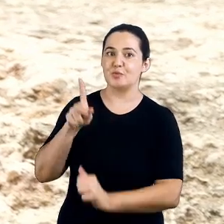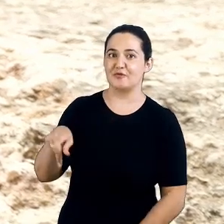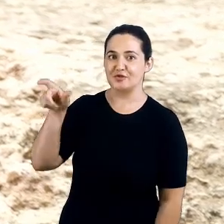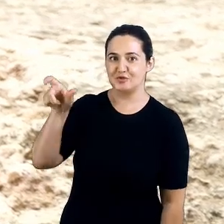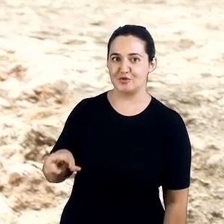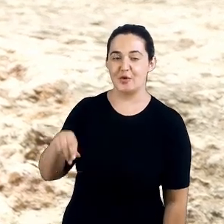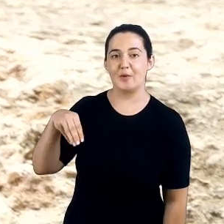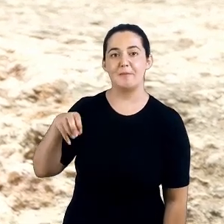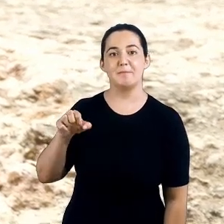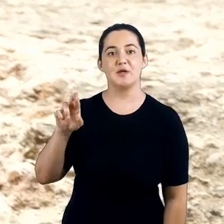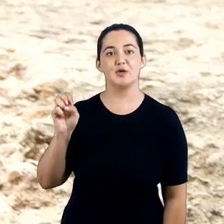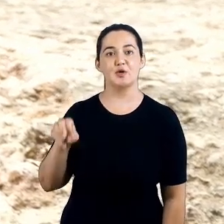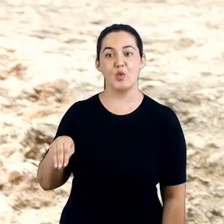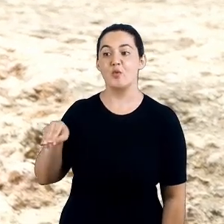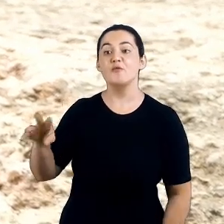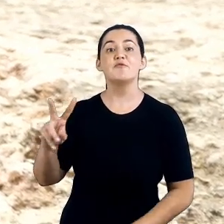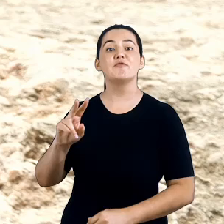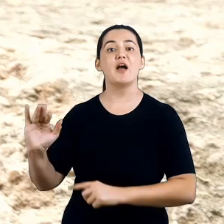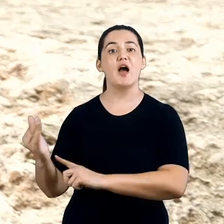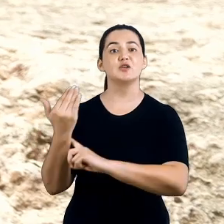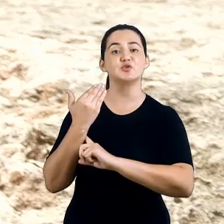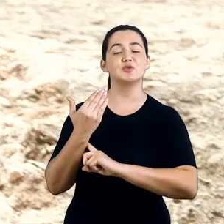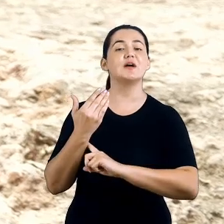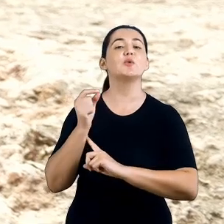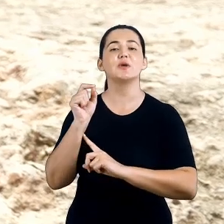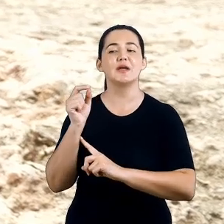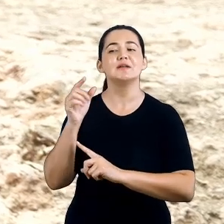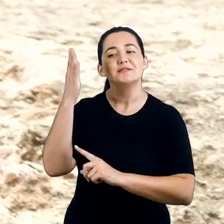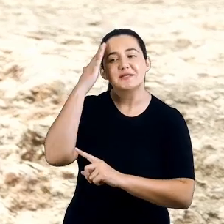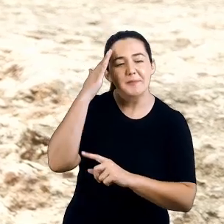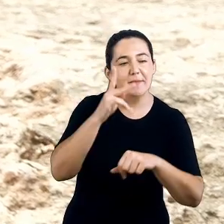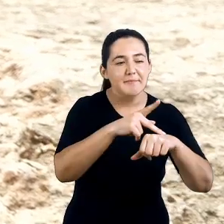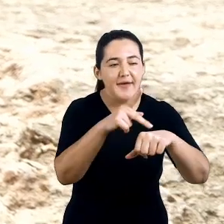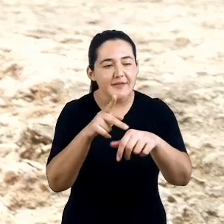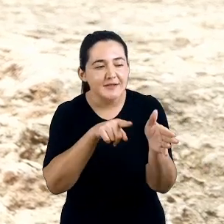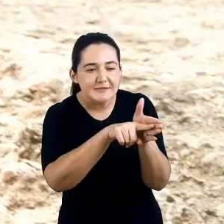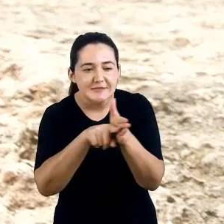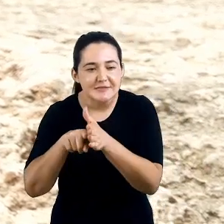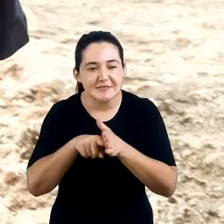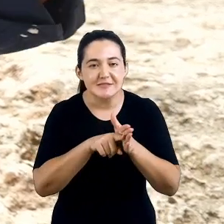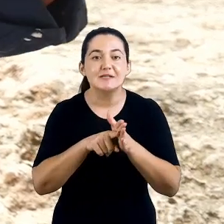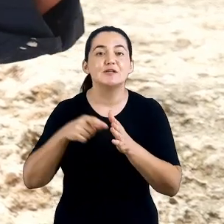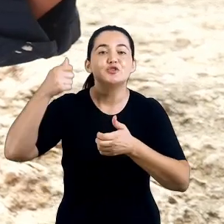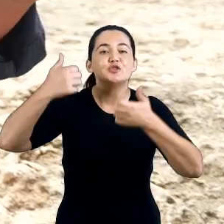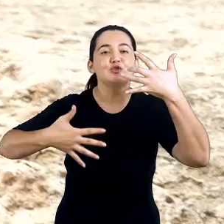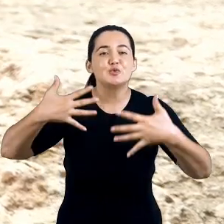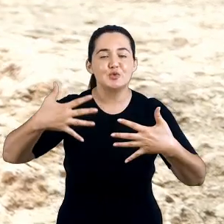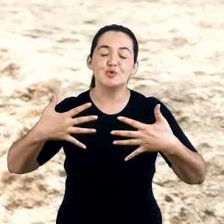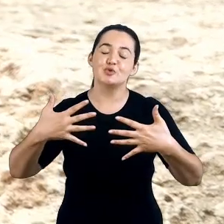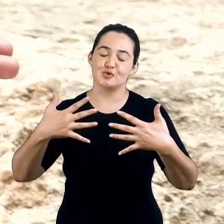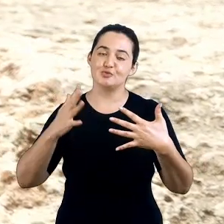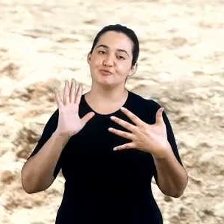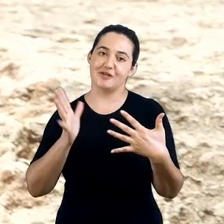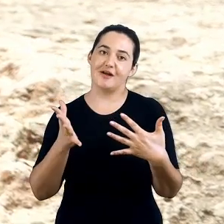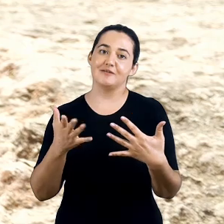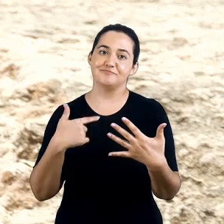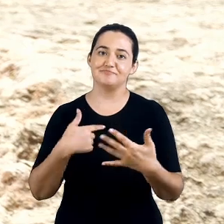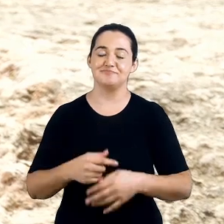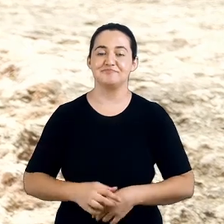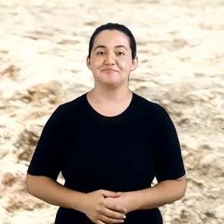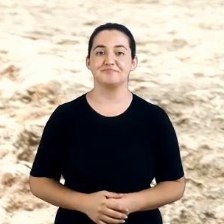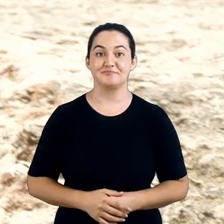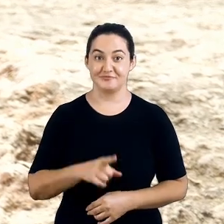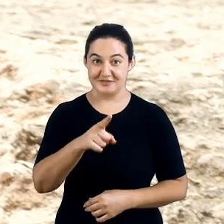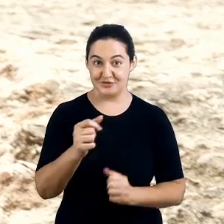nos ajudar a extrair dessas pedras um discurso que, de outra forma, estaria perdido no tempo. Então, não sai daí porque